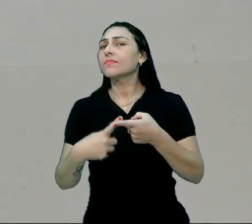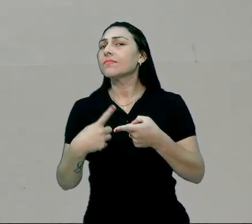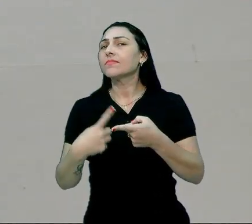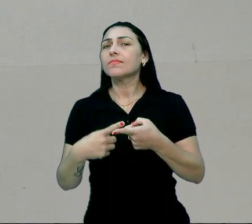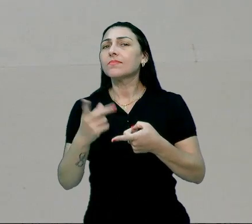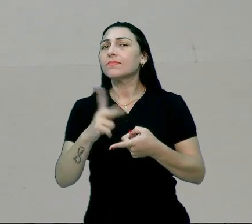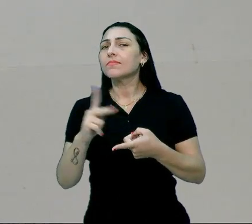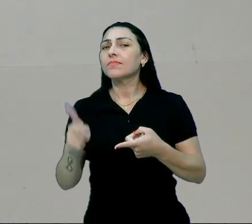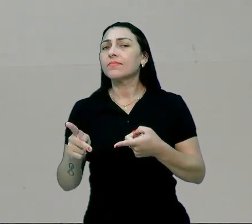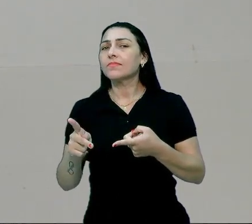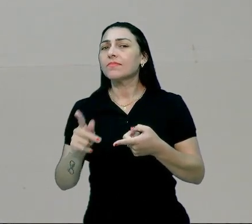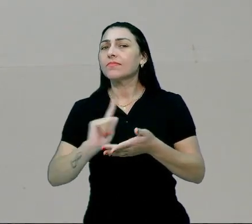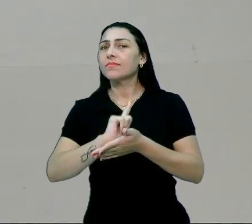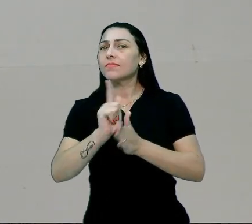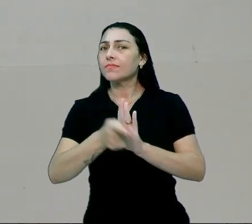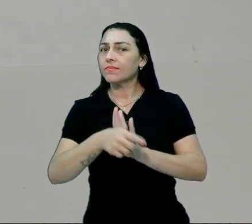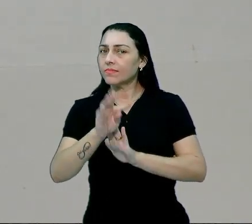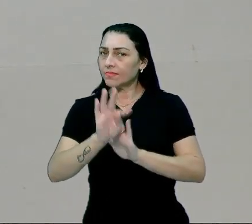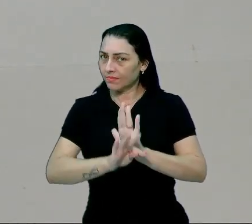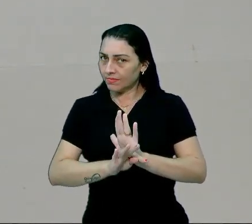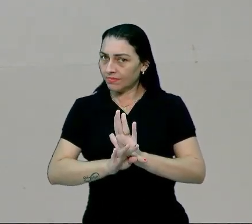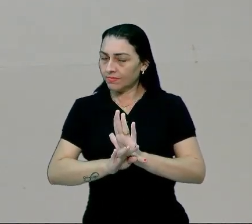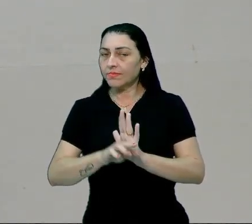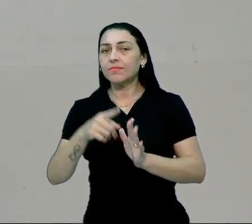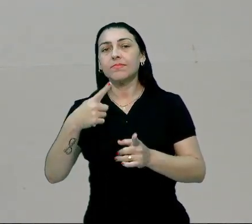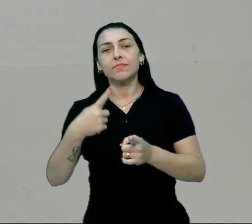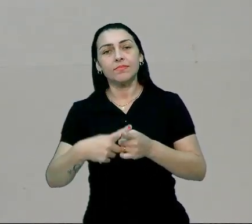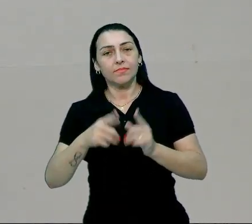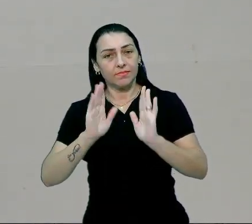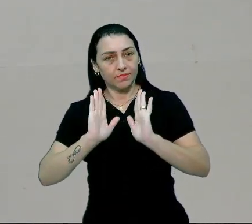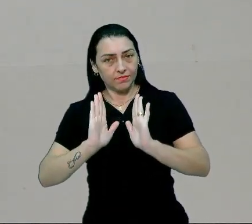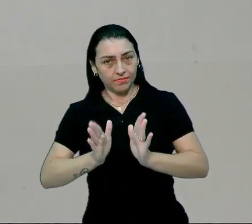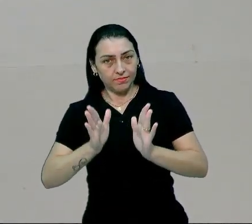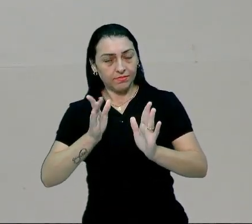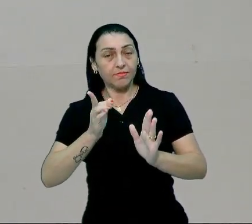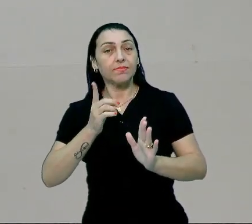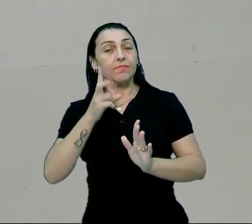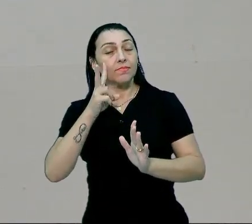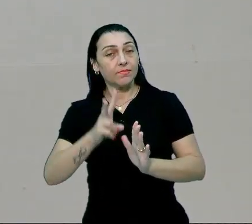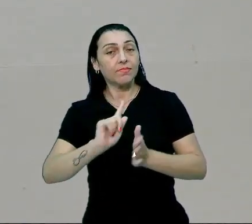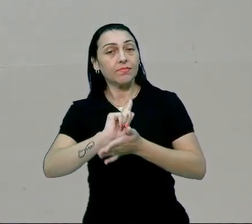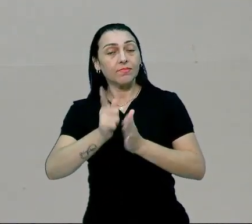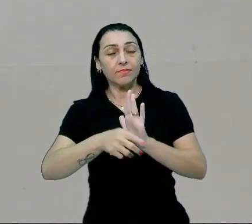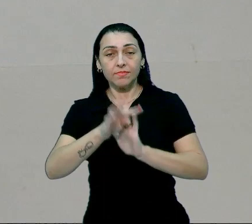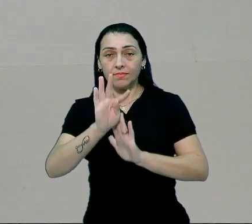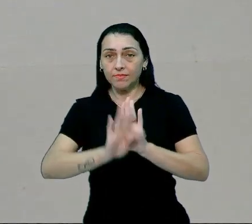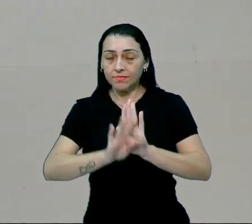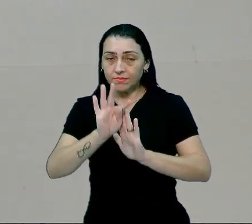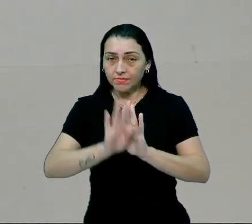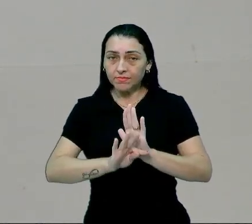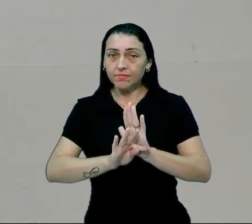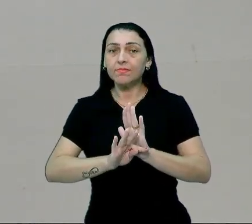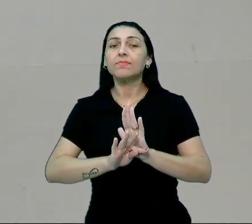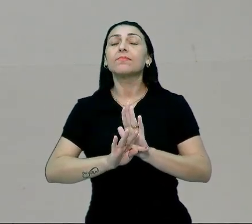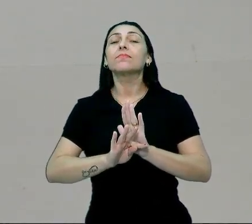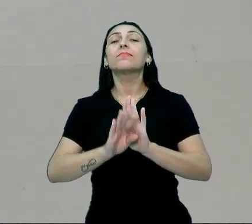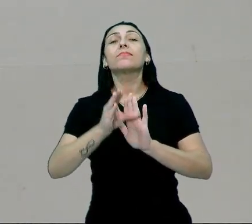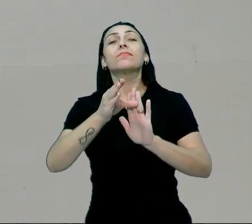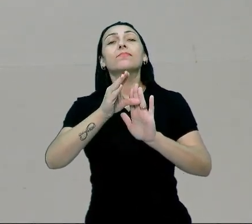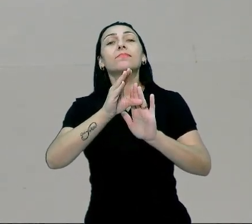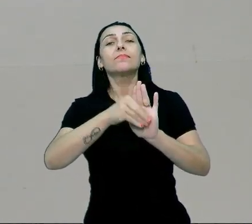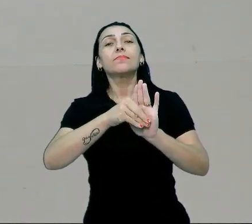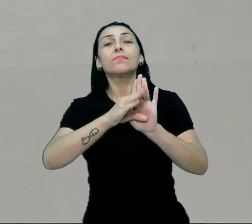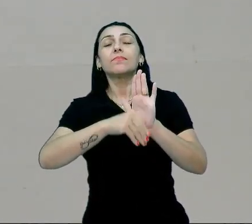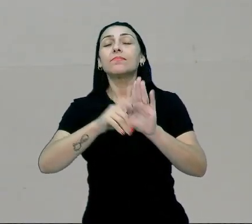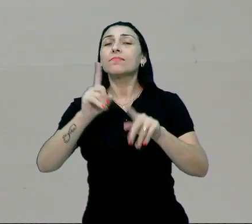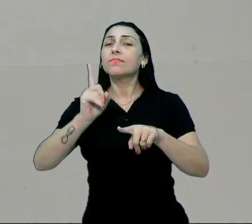nós estamos estudando gêneros textuais? Porque já foi detectado que gêneros textuais é um dos conteúdos que